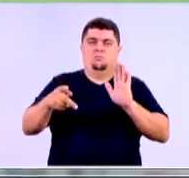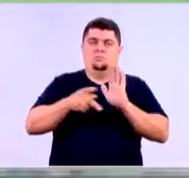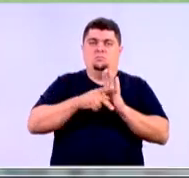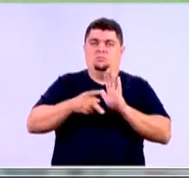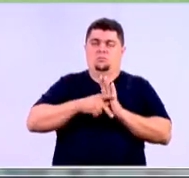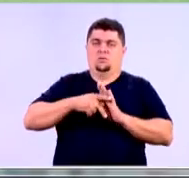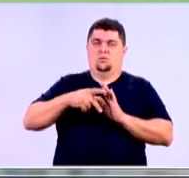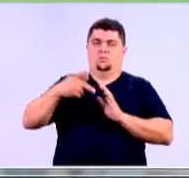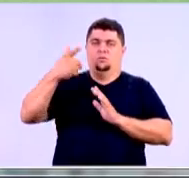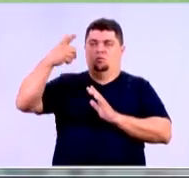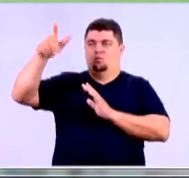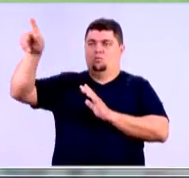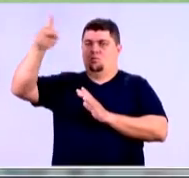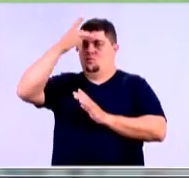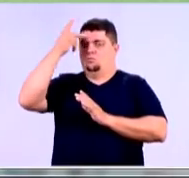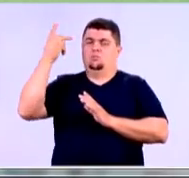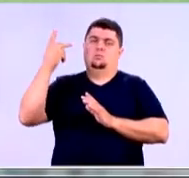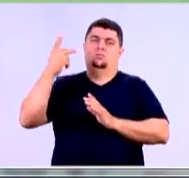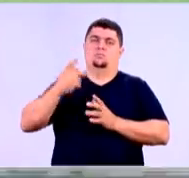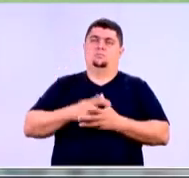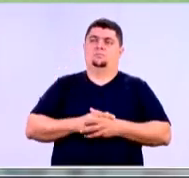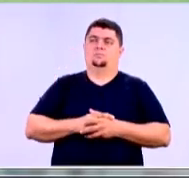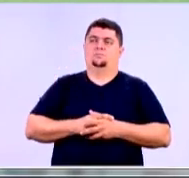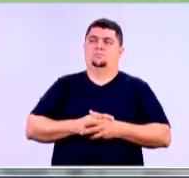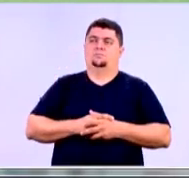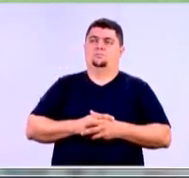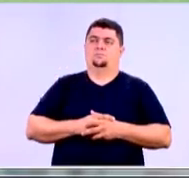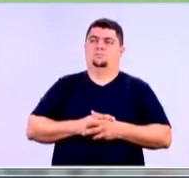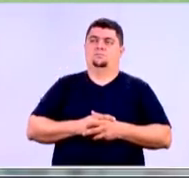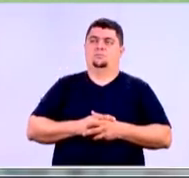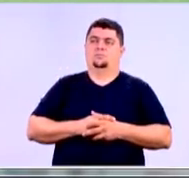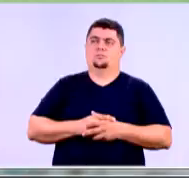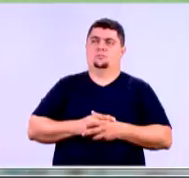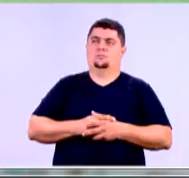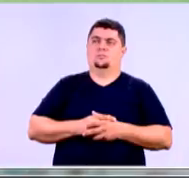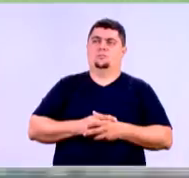de terceiros. Ela tem, né? Gente, vamos olhar aqui friamente para os dados.